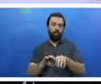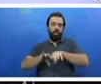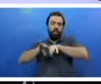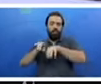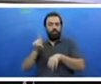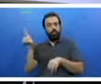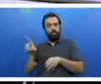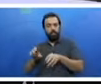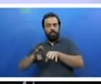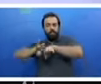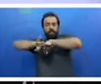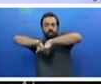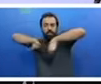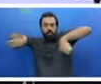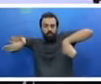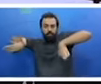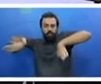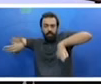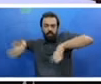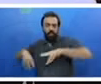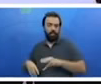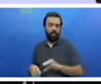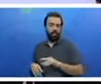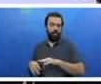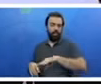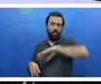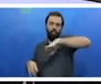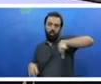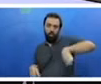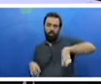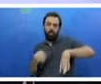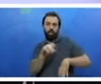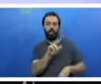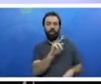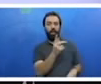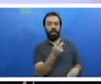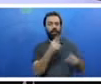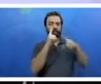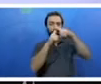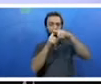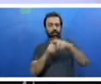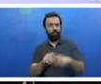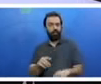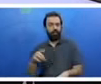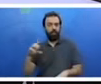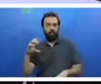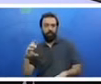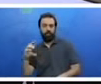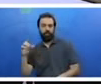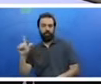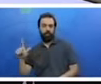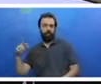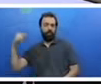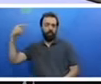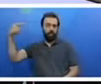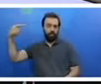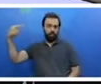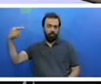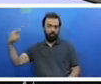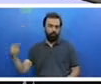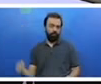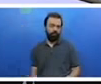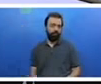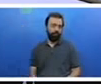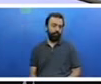torna positivo. E esse elétron que ele liberou vai ser ligado aqui nesse cloro. Então,